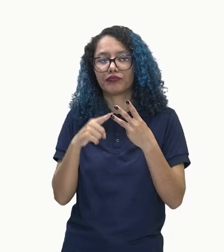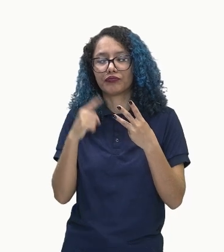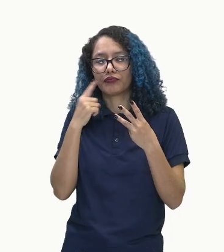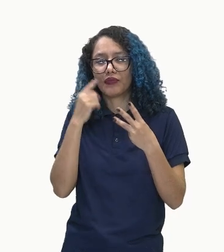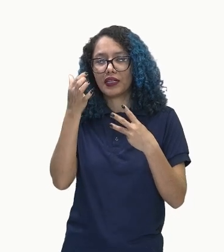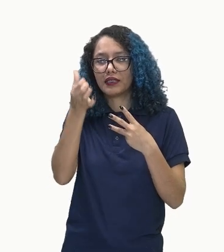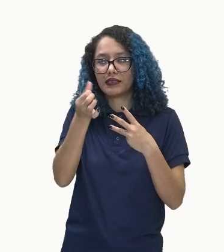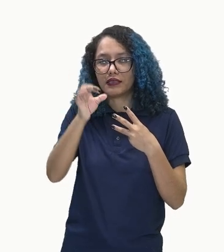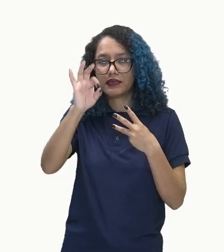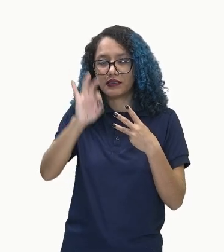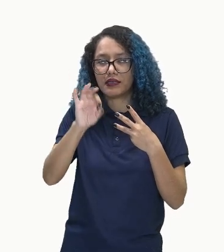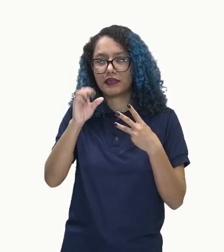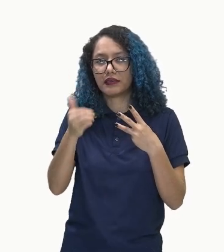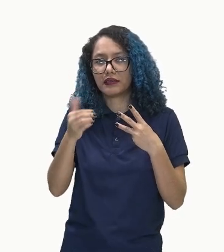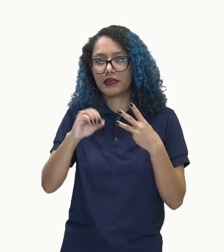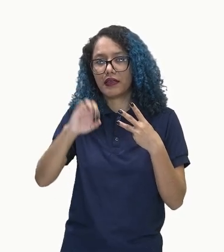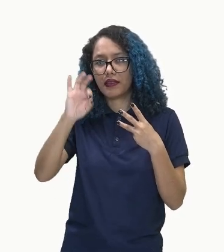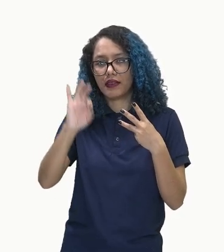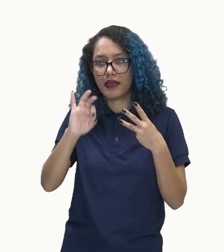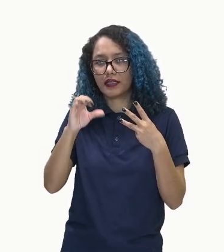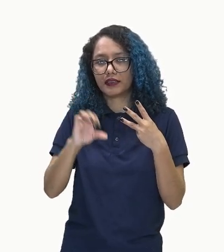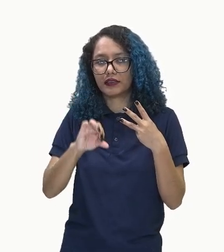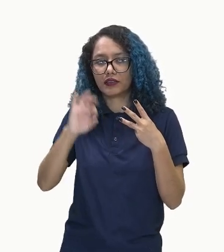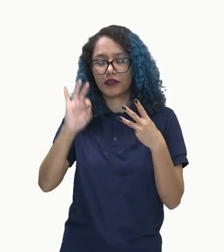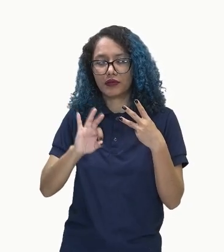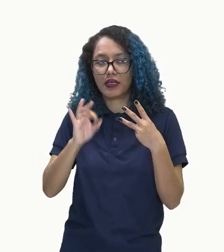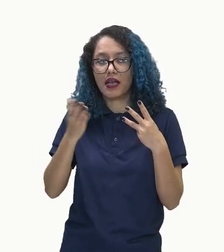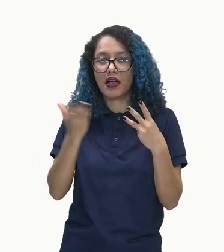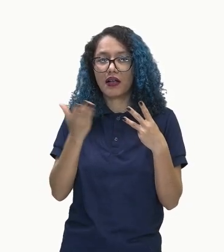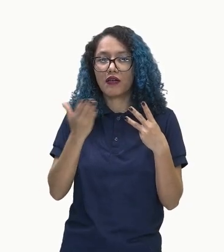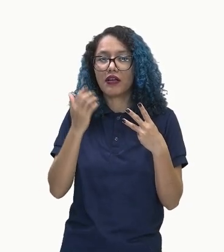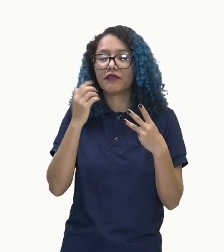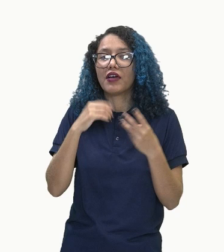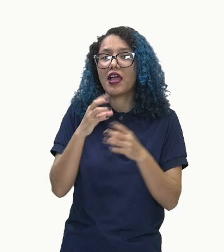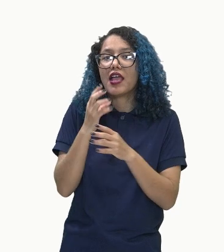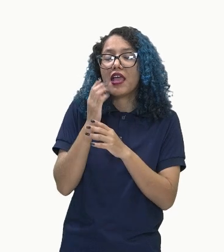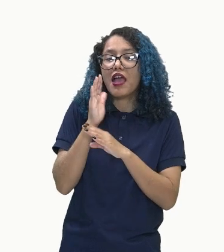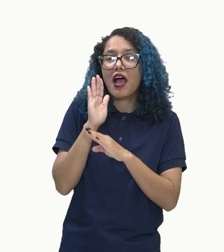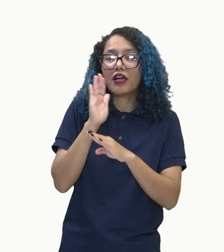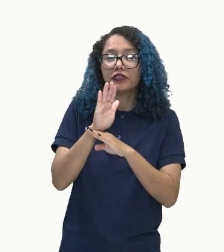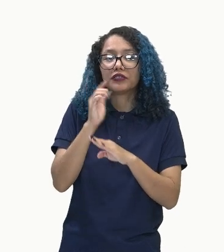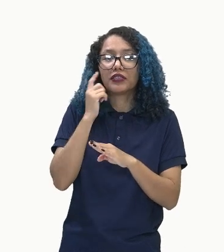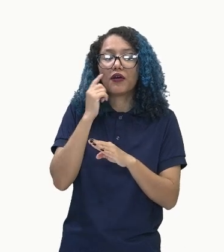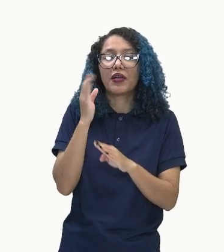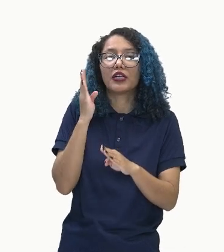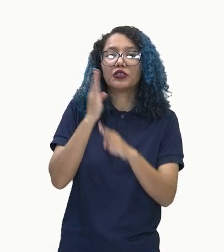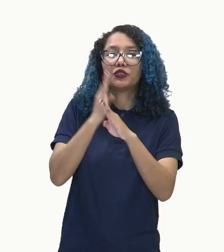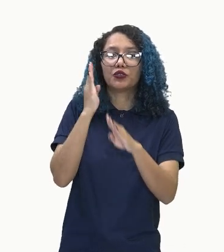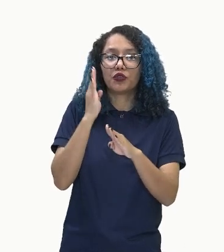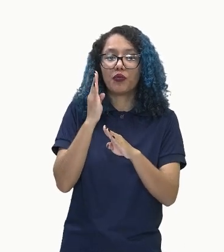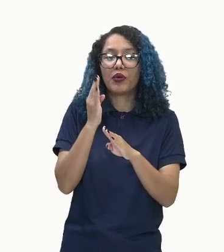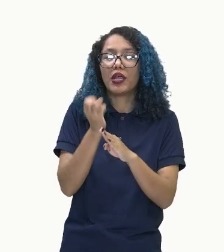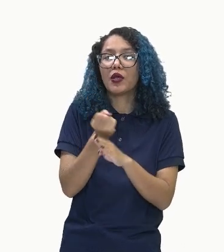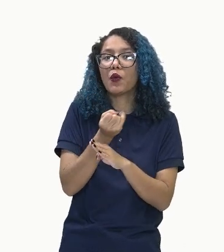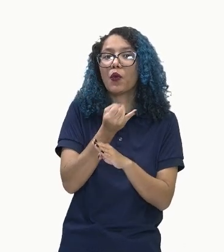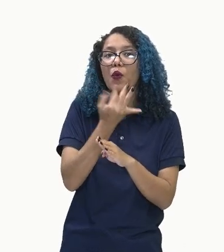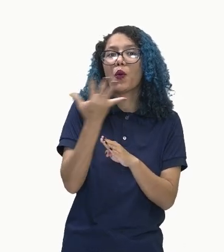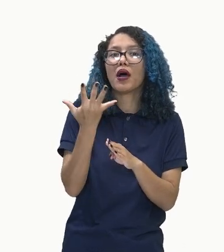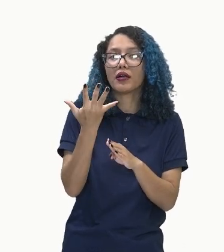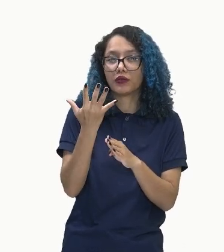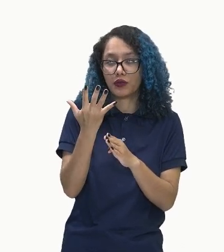e INSS 9%. Vamos ajudar a descobrir o salário líquido? O salário líquido é o que sobrou, tá, pessoal? É o salário